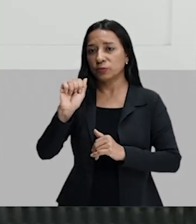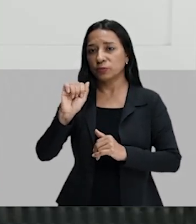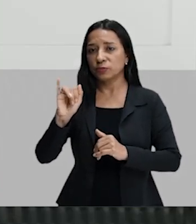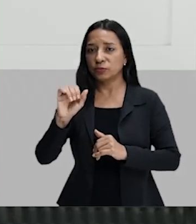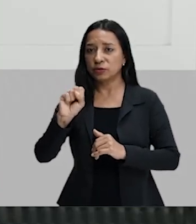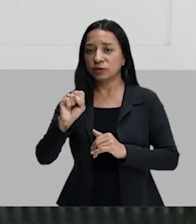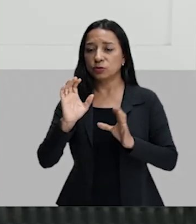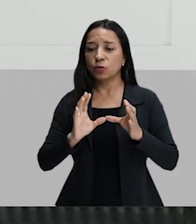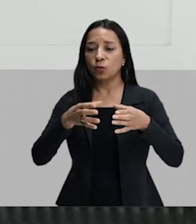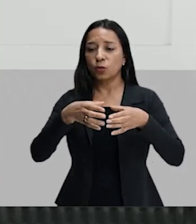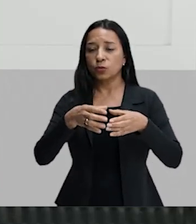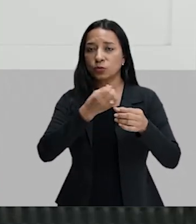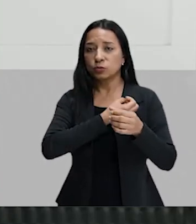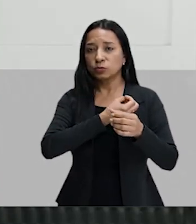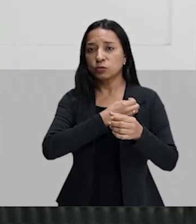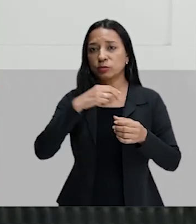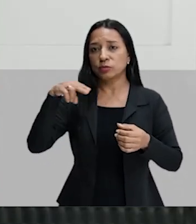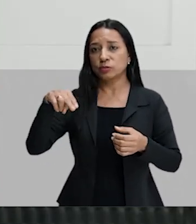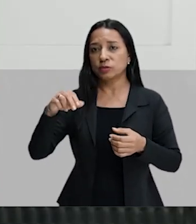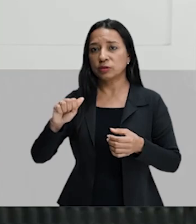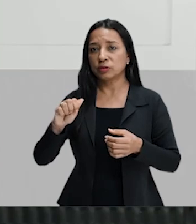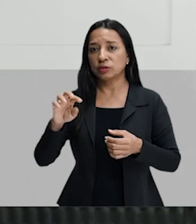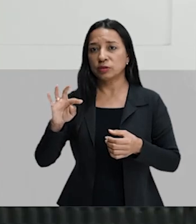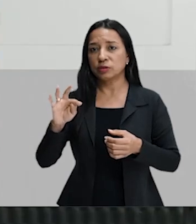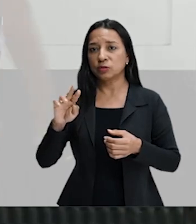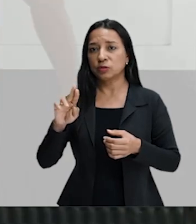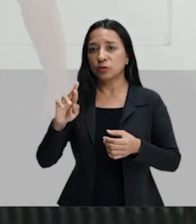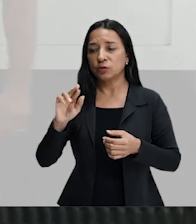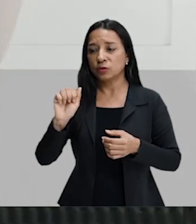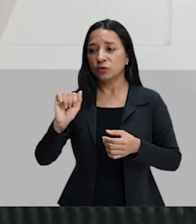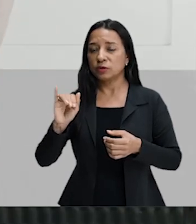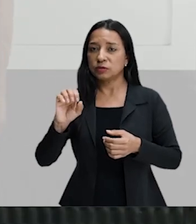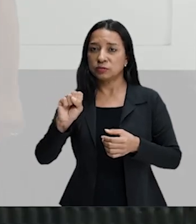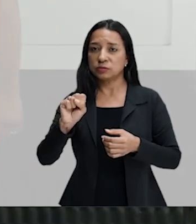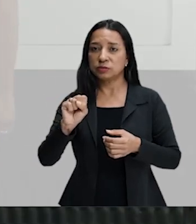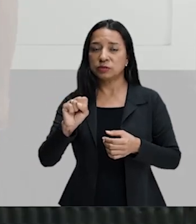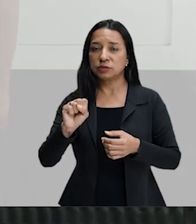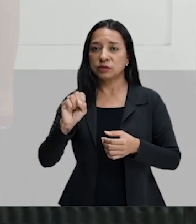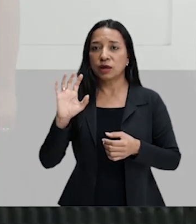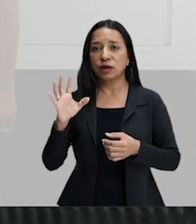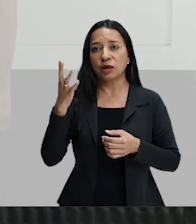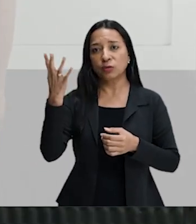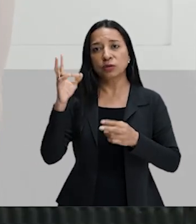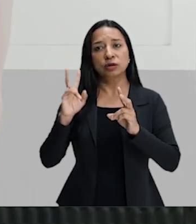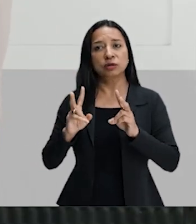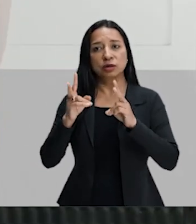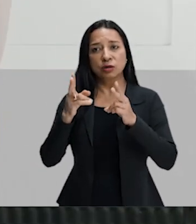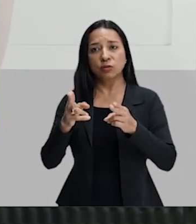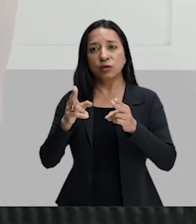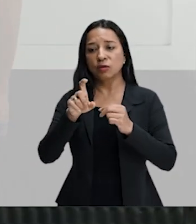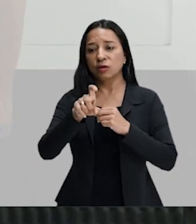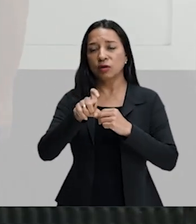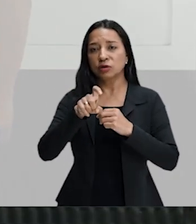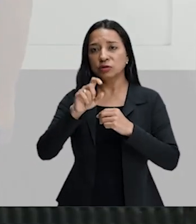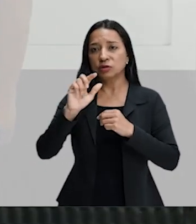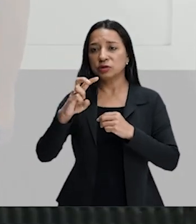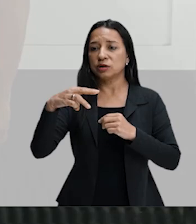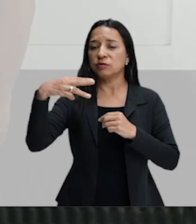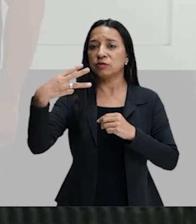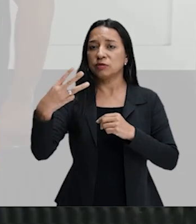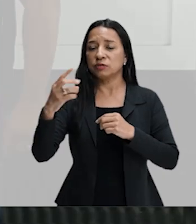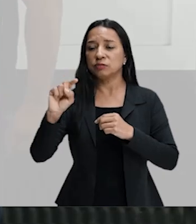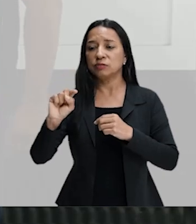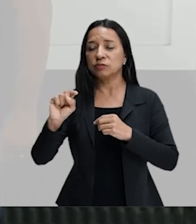Pertence ao conjunto dos naturais. Então, você percebe que acontece a mesma coisa aqui, ó. O x está elevado a 3, depois do x